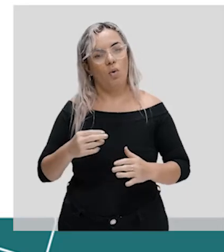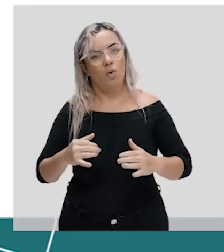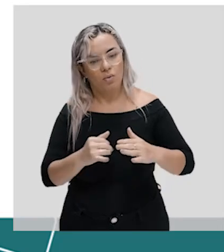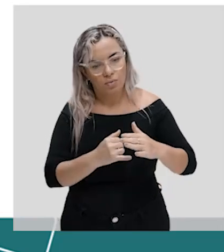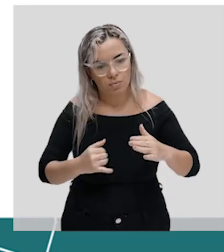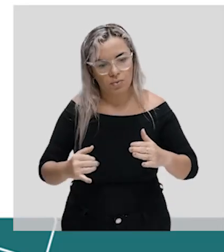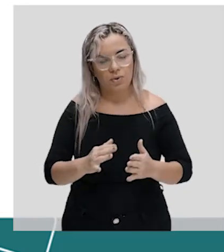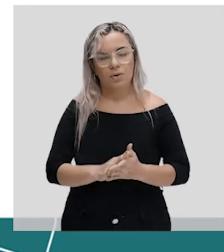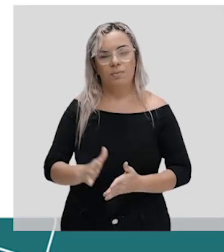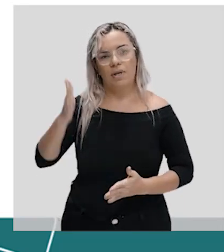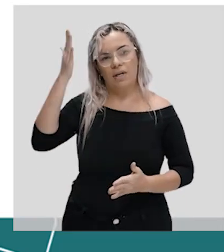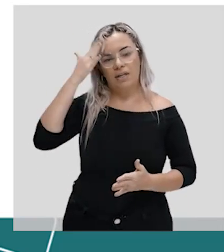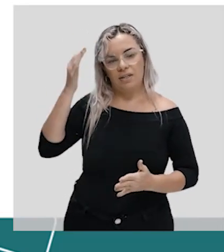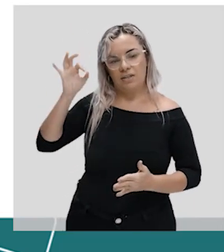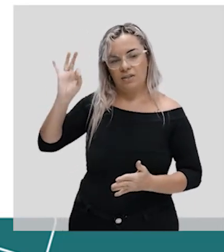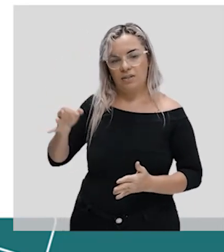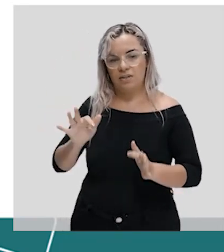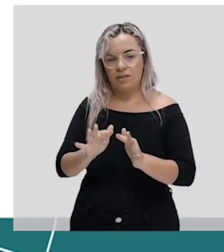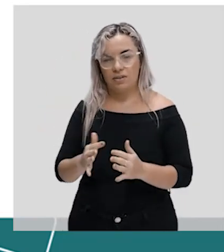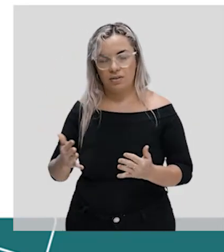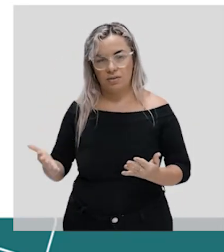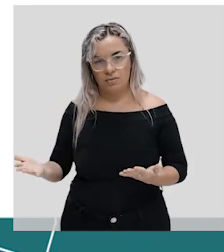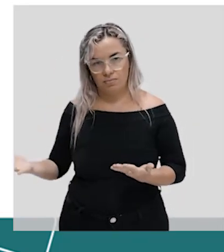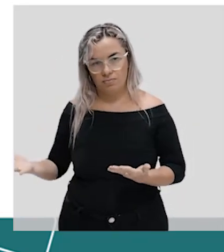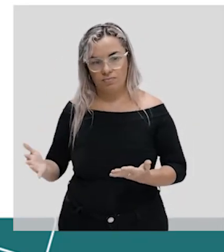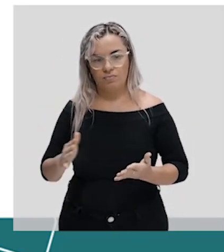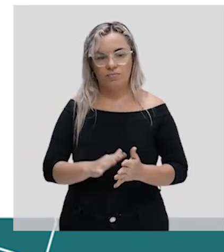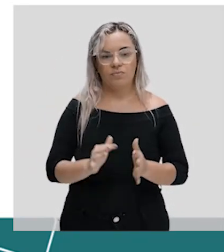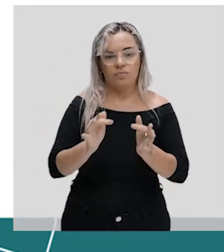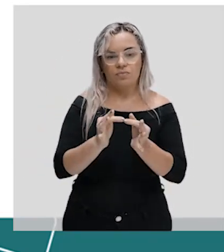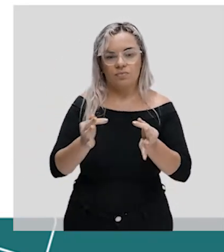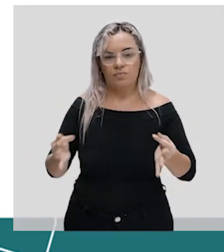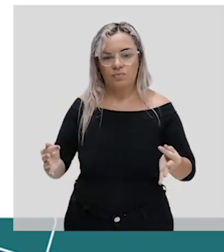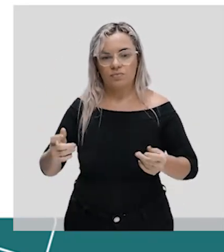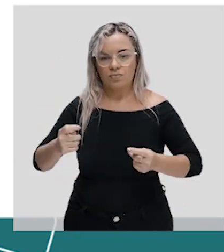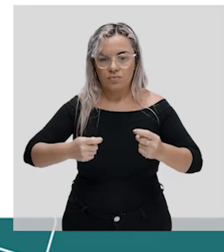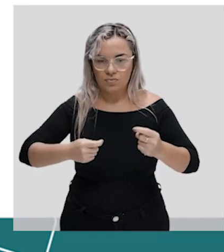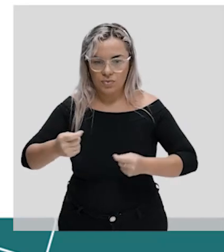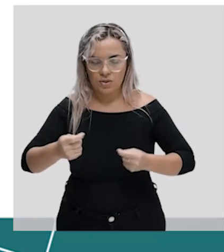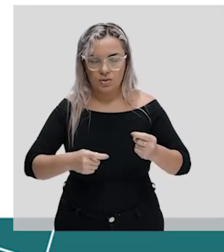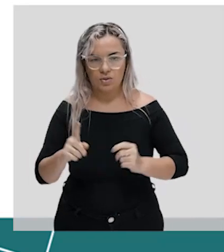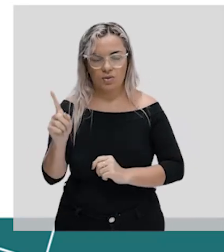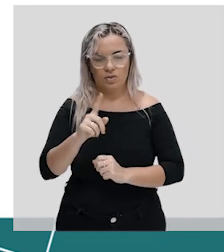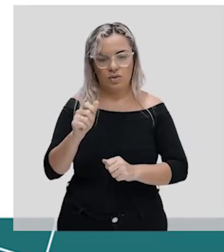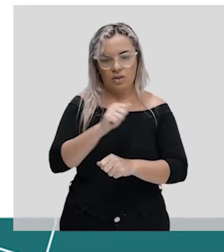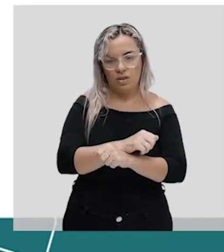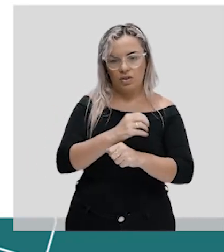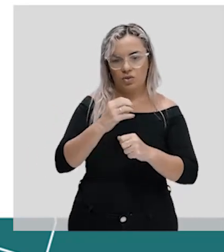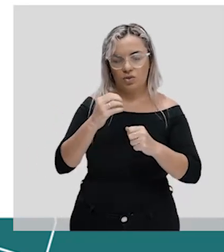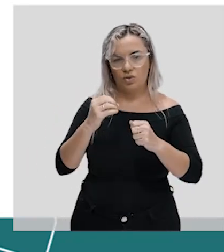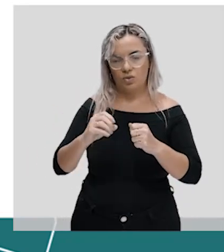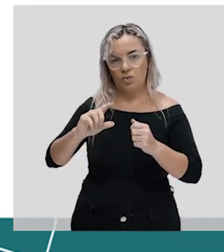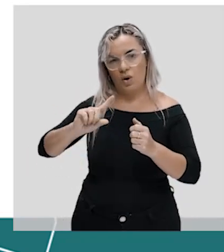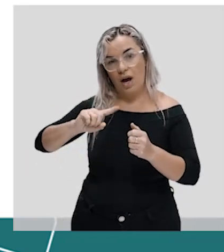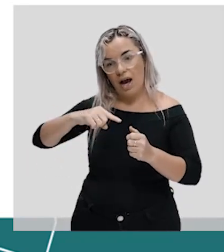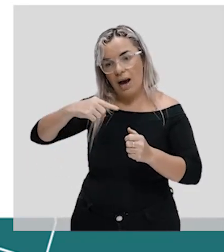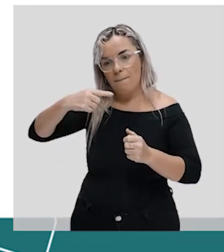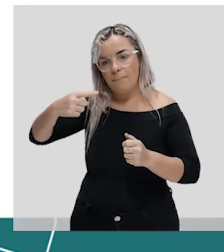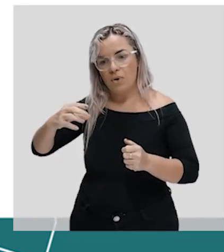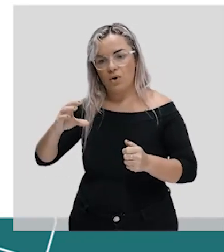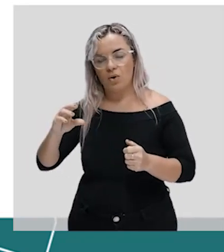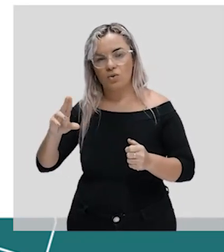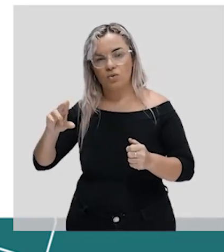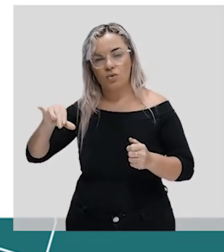usa artigo após a palavra cujo, é uma regra. Então, não existe cujo u. Né?